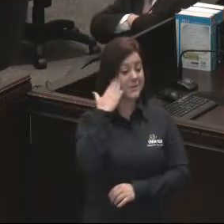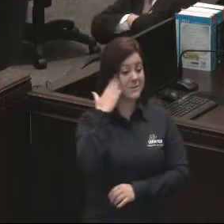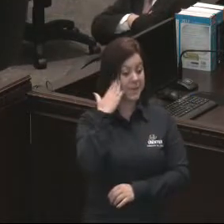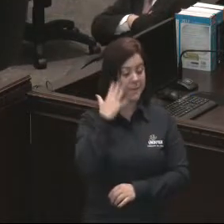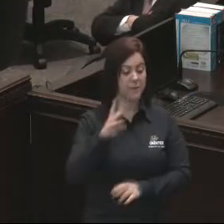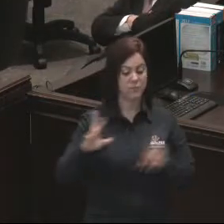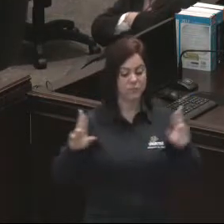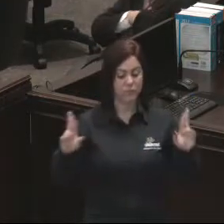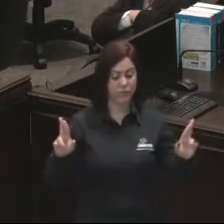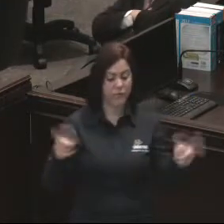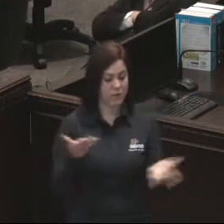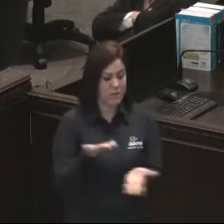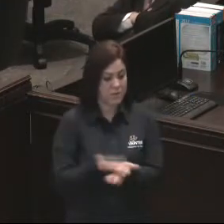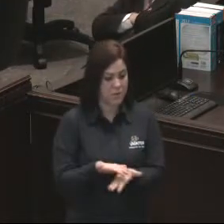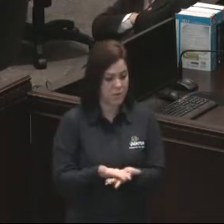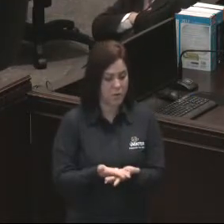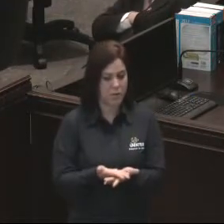estudo, o que é